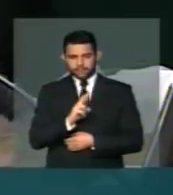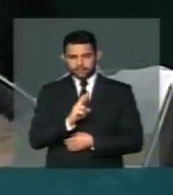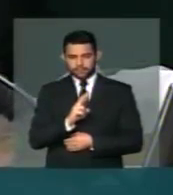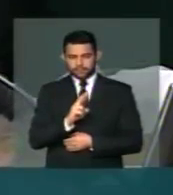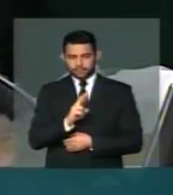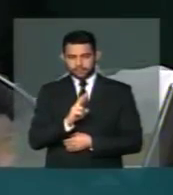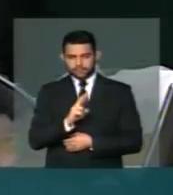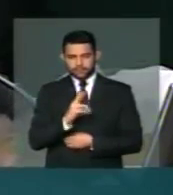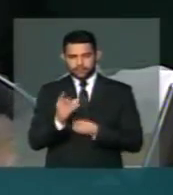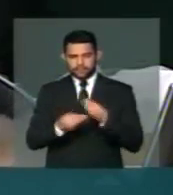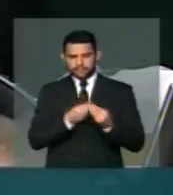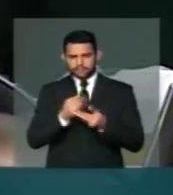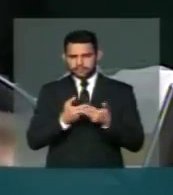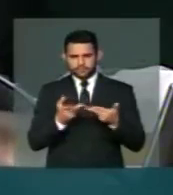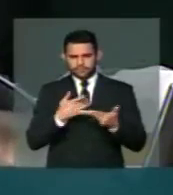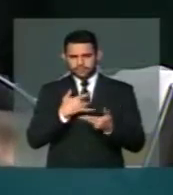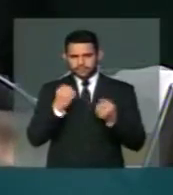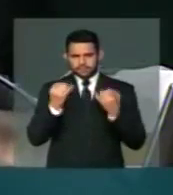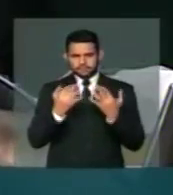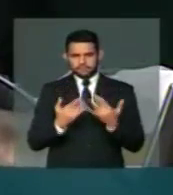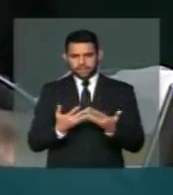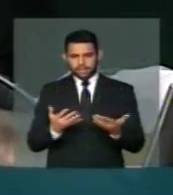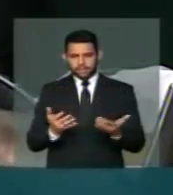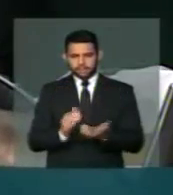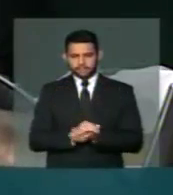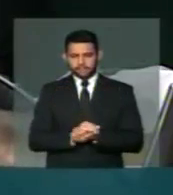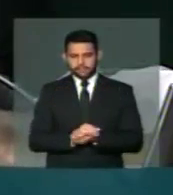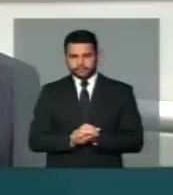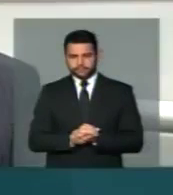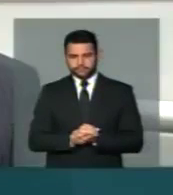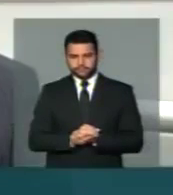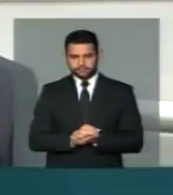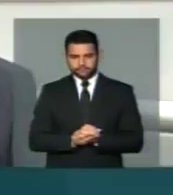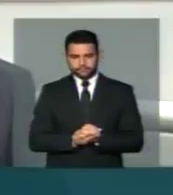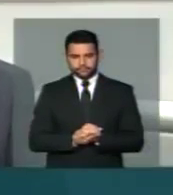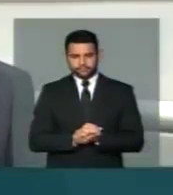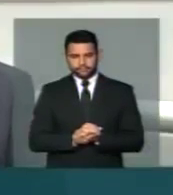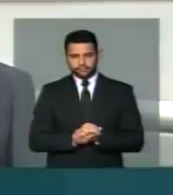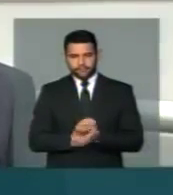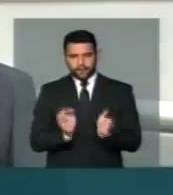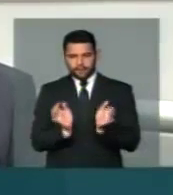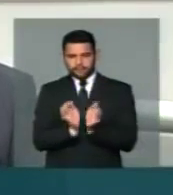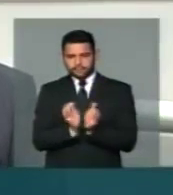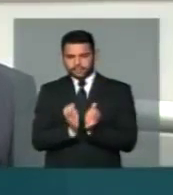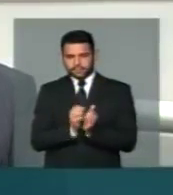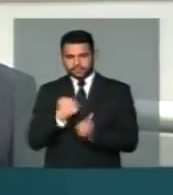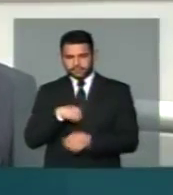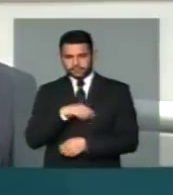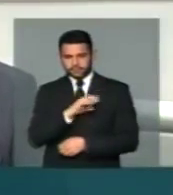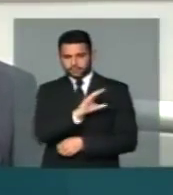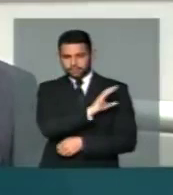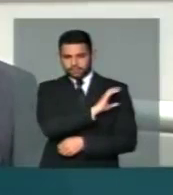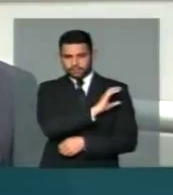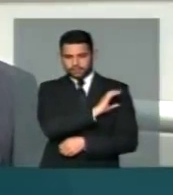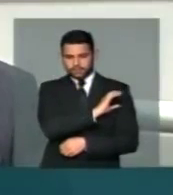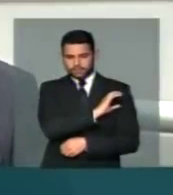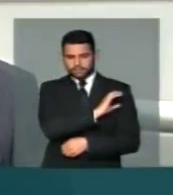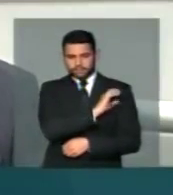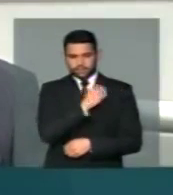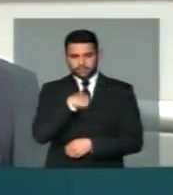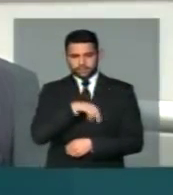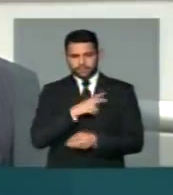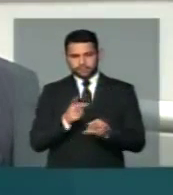1,4 bilhão de reais. Como o senhor explica isso? Na comissão que nós coordenamos,